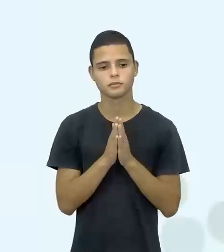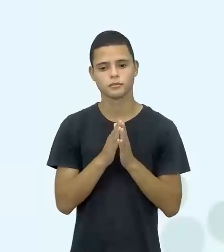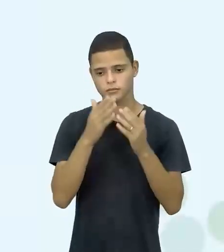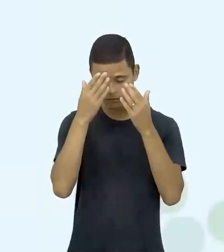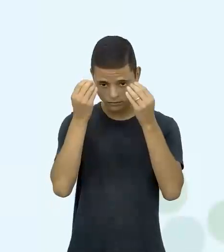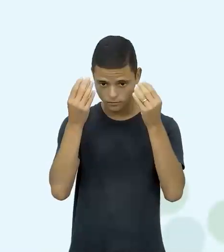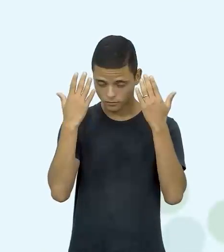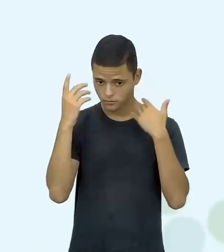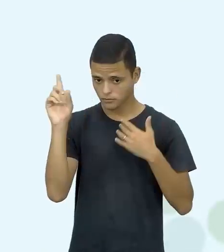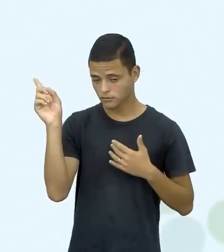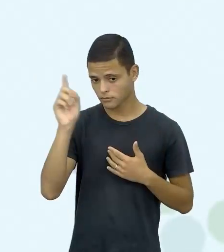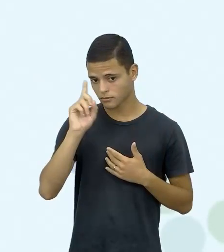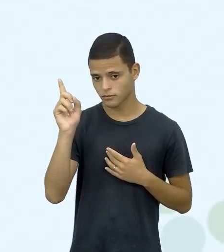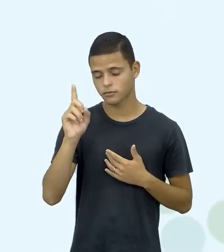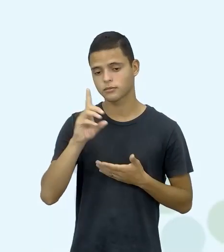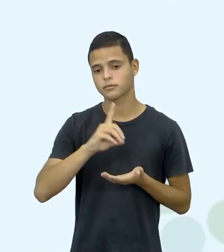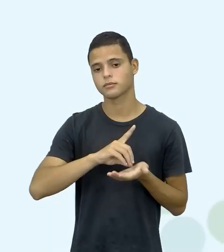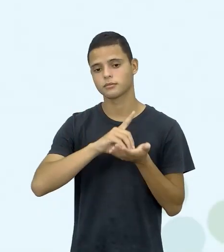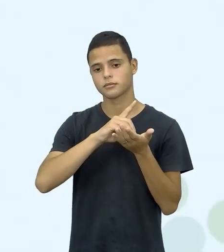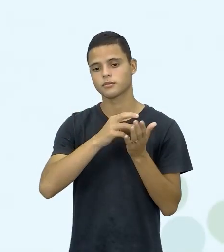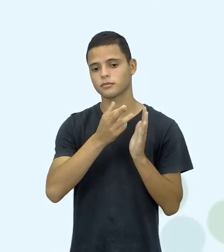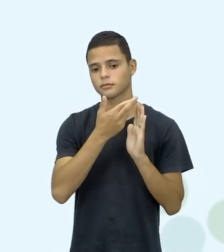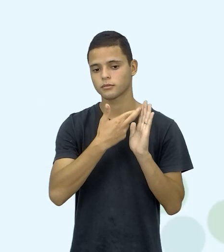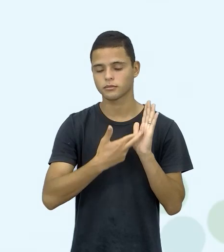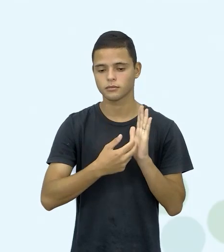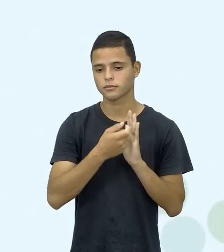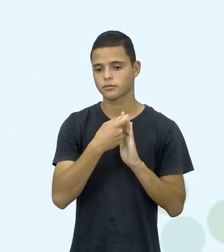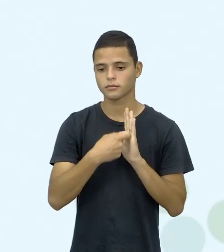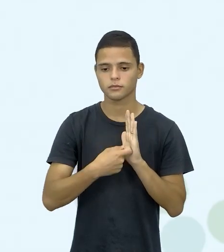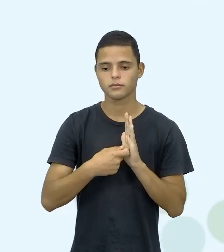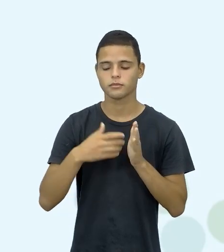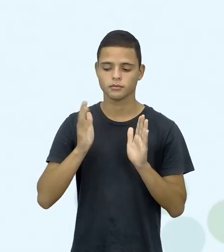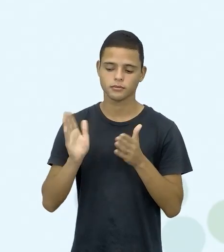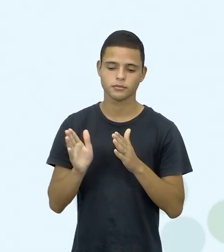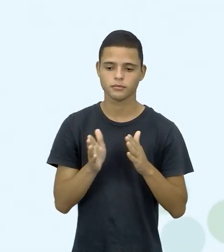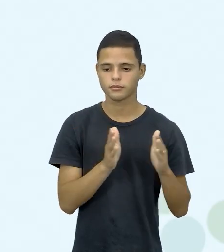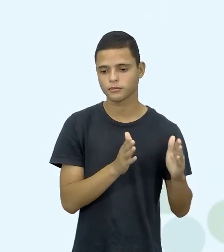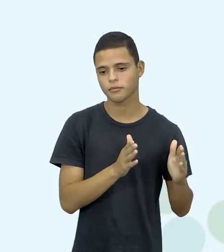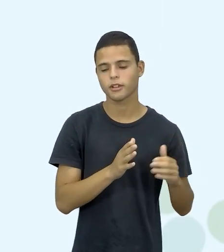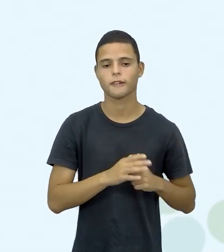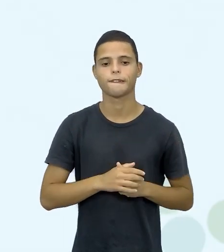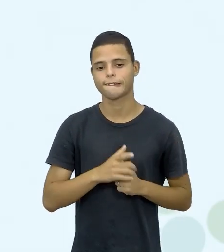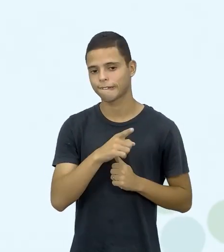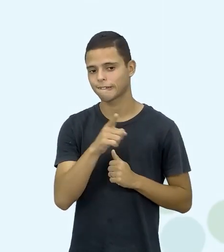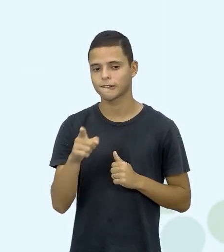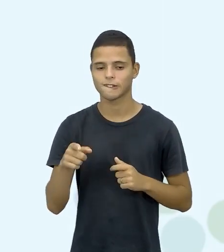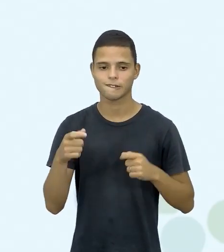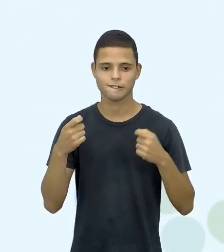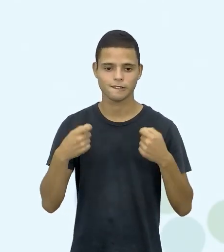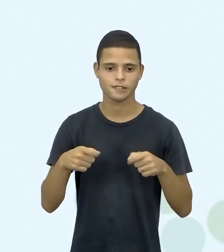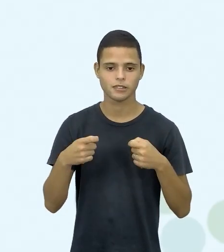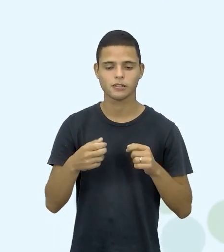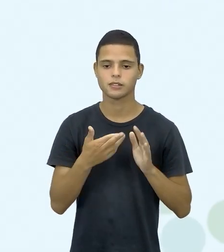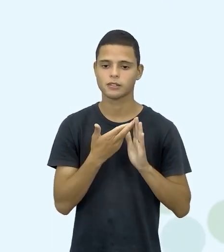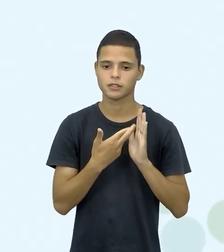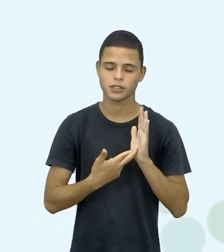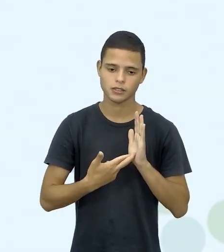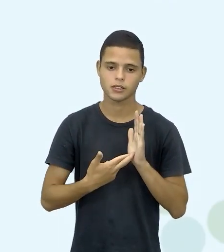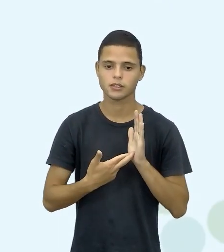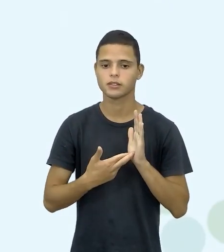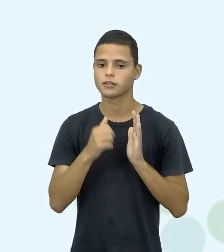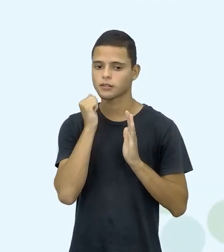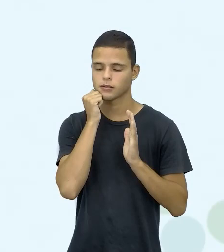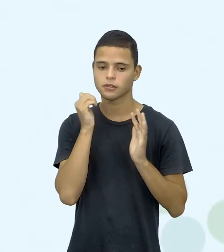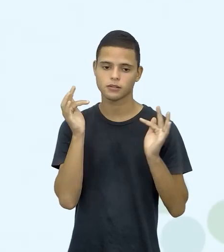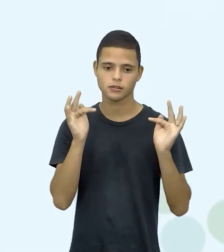aí no diário de bordo de vocês, registrem todos esses percursos, o passo a passo. Vocês vão ter que fazer um relatório científico no final,